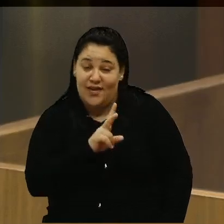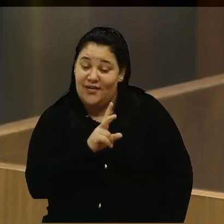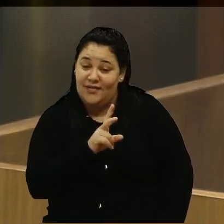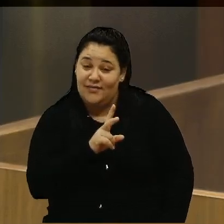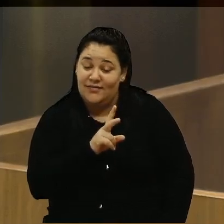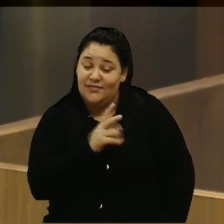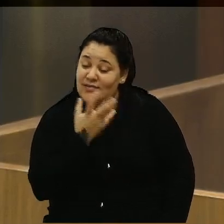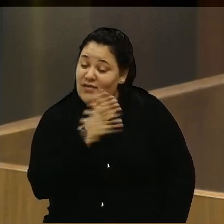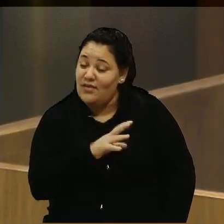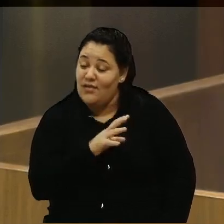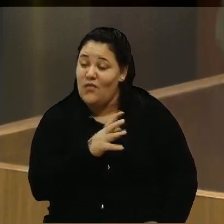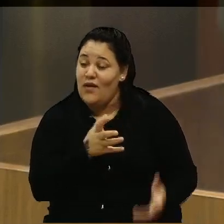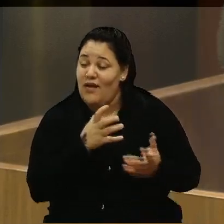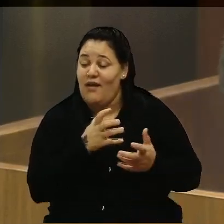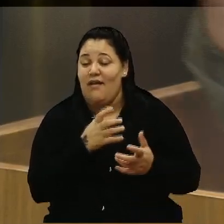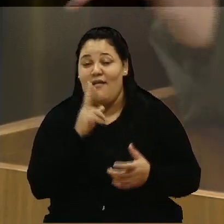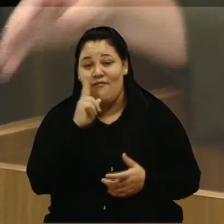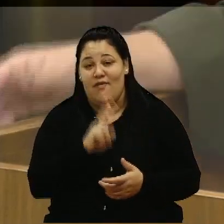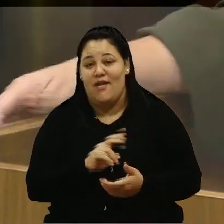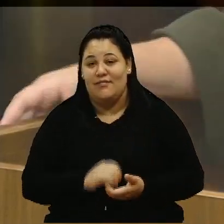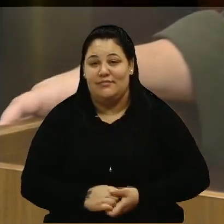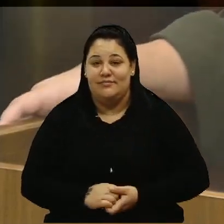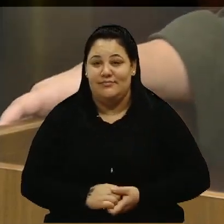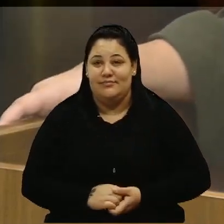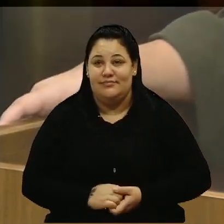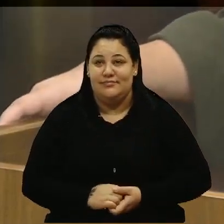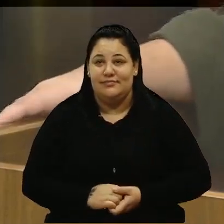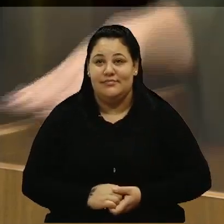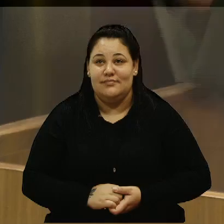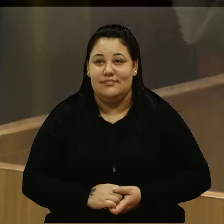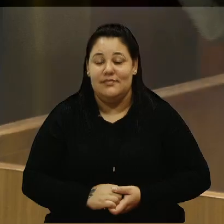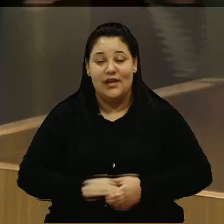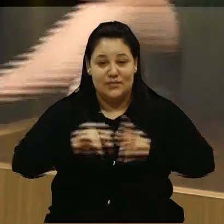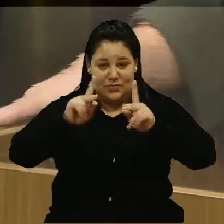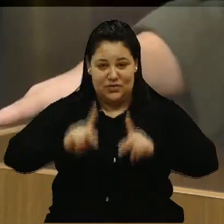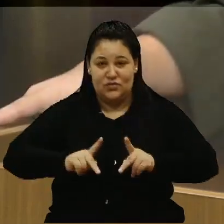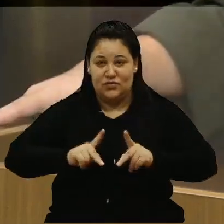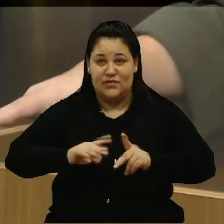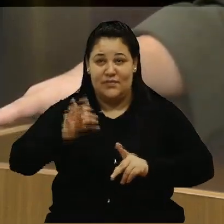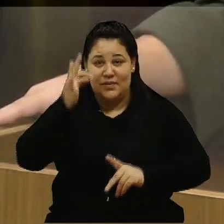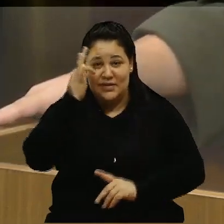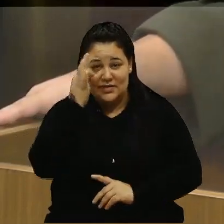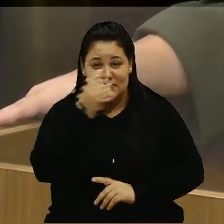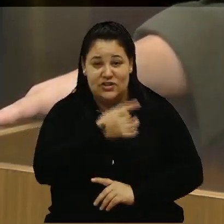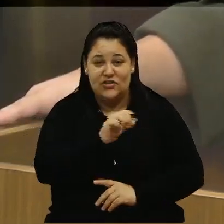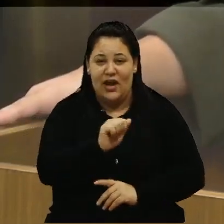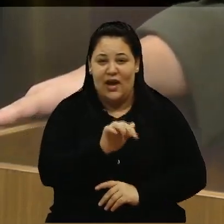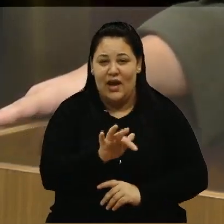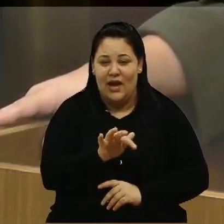quer ver. O pessoal do Fiesport estava aí, pessoal da Pafut, pessoal do...